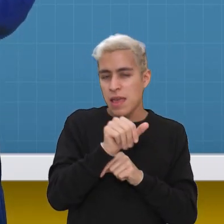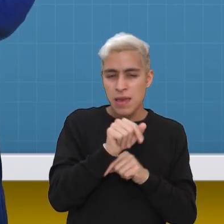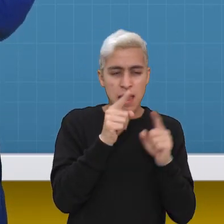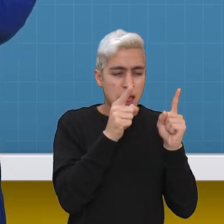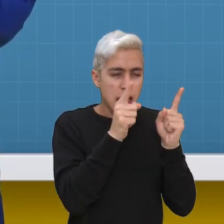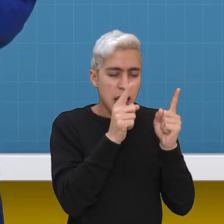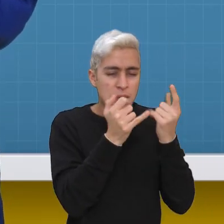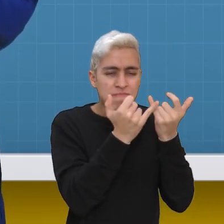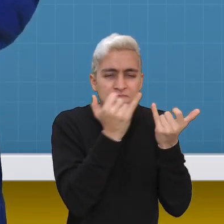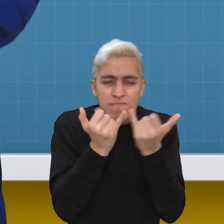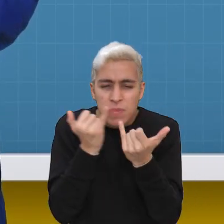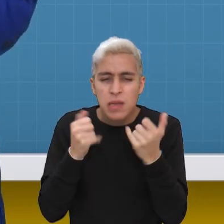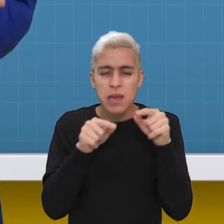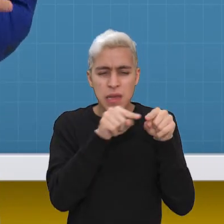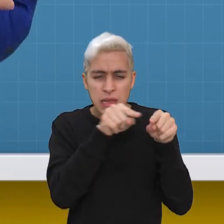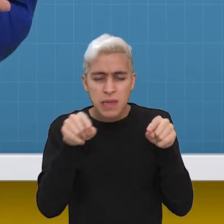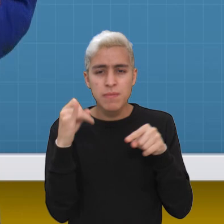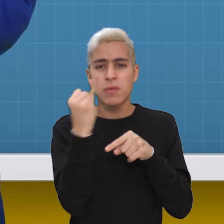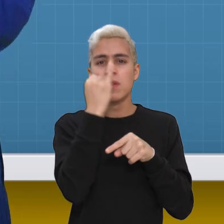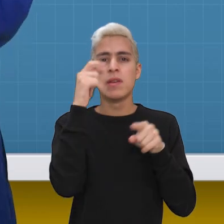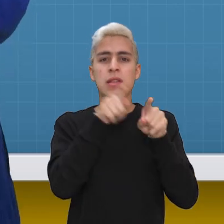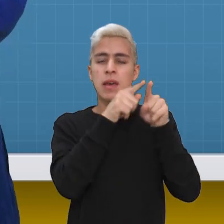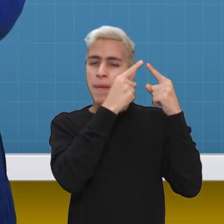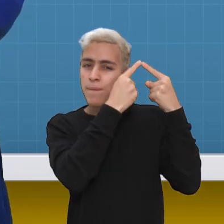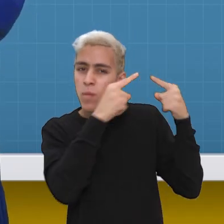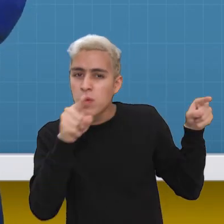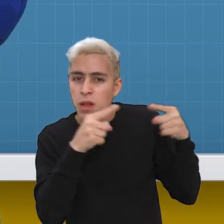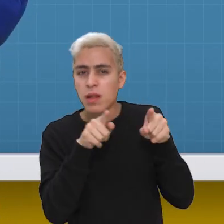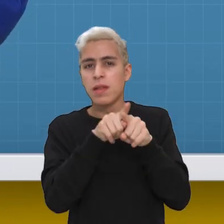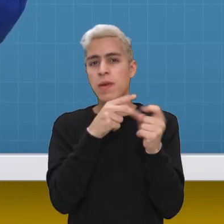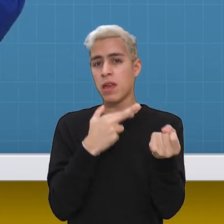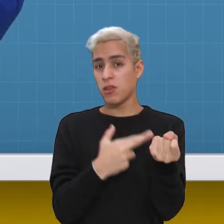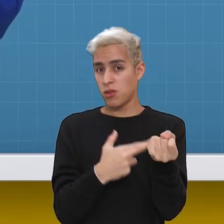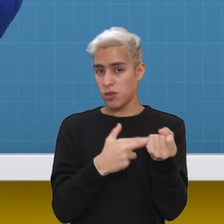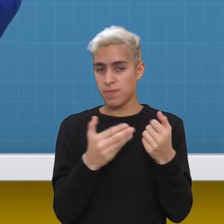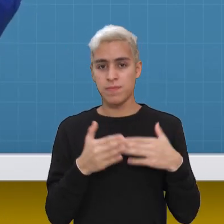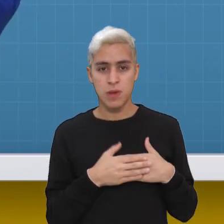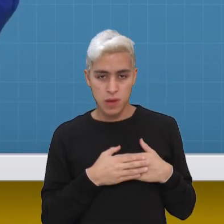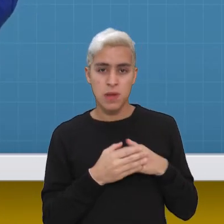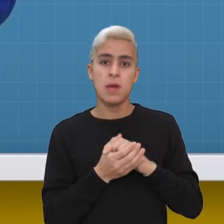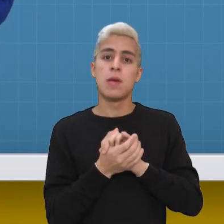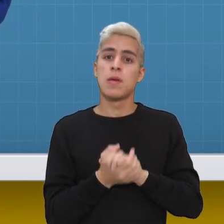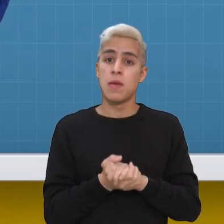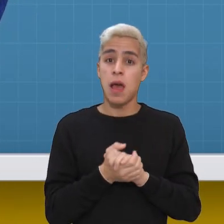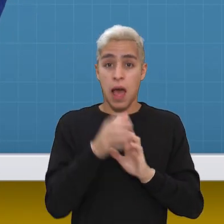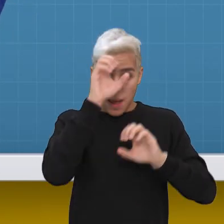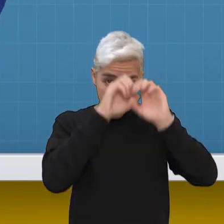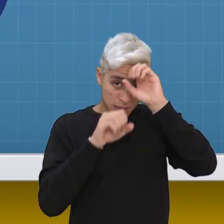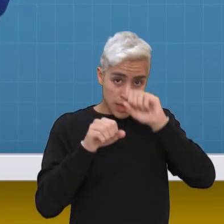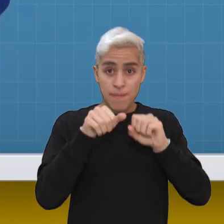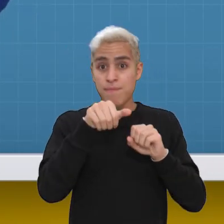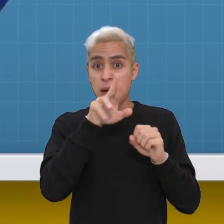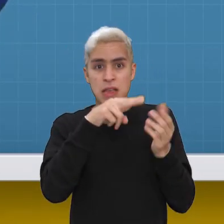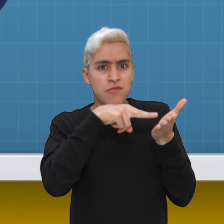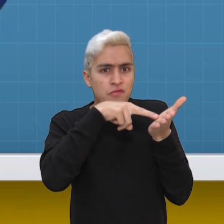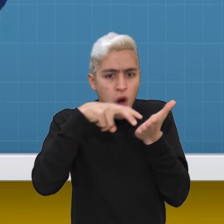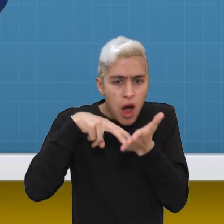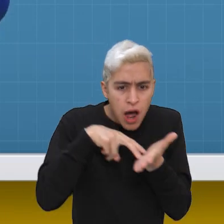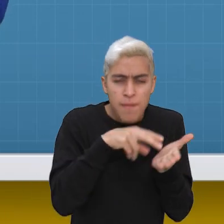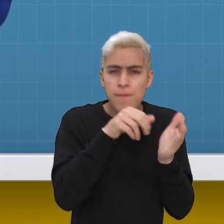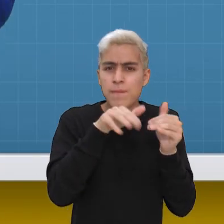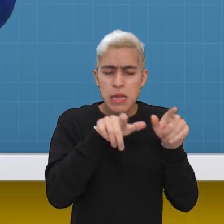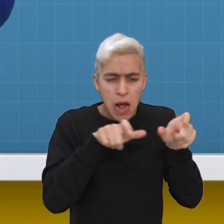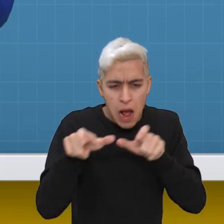elemento importante, a musicalidade e ao ritmo. Vamos expandir o nosso vocabulário, porque quanto mais a